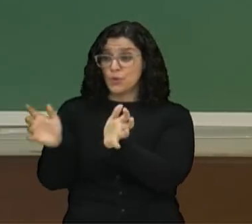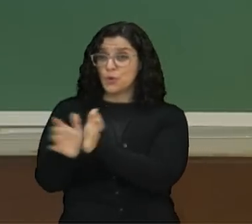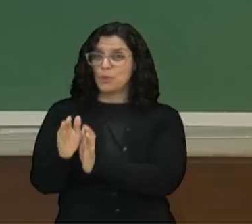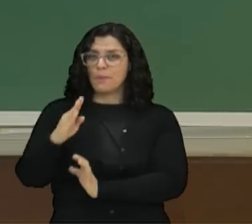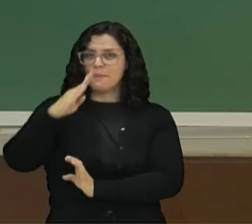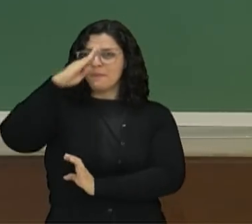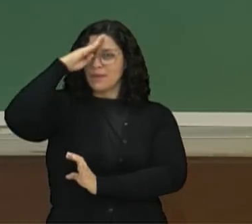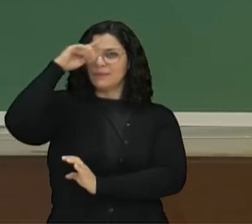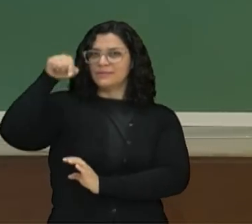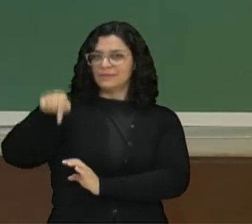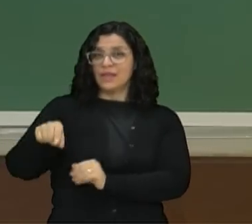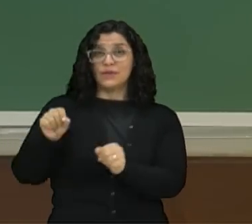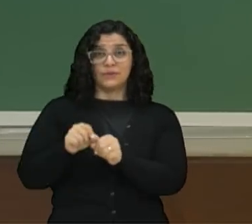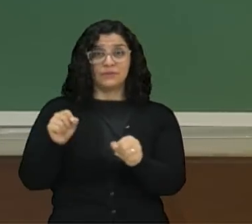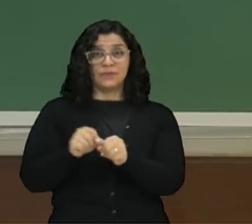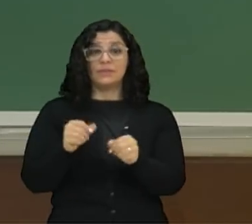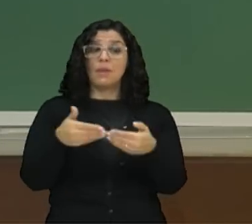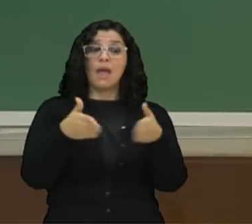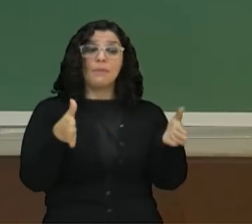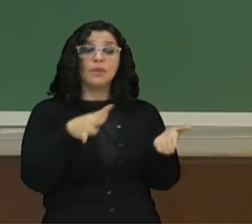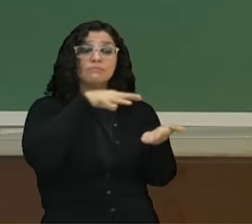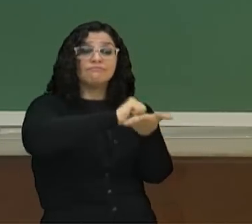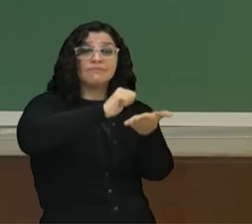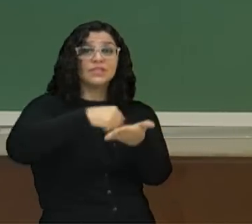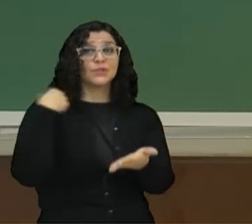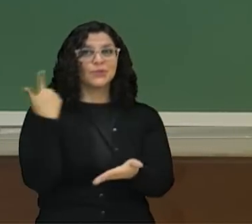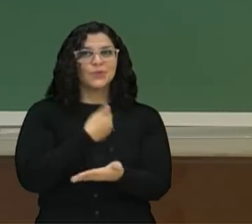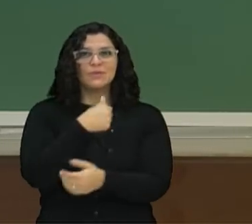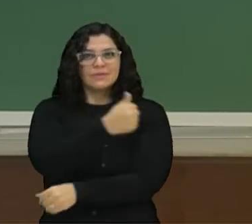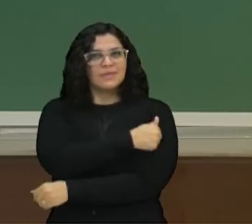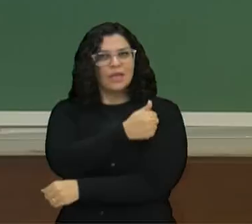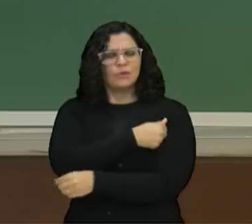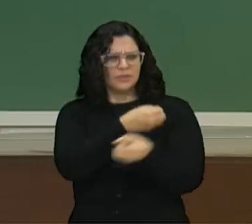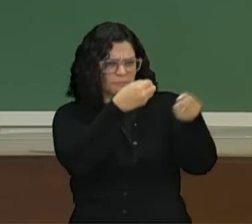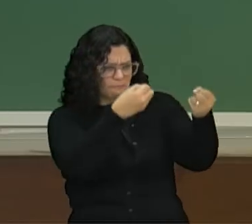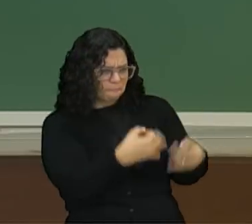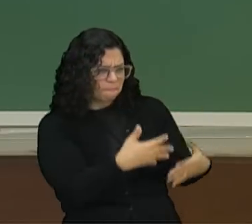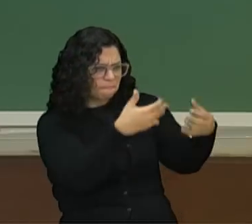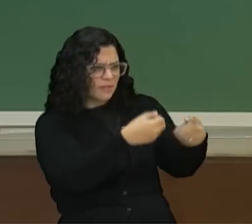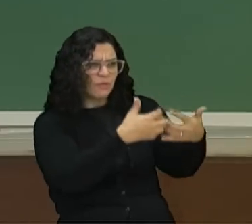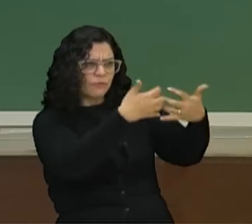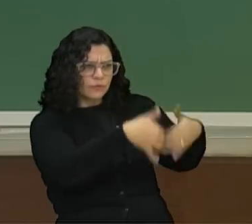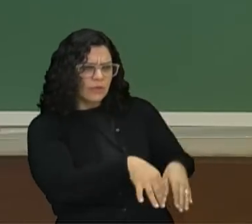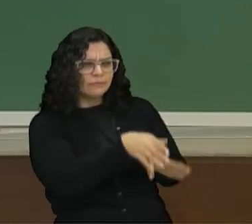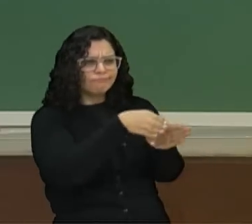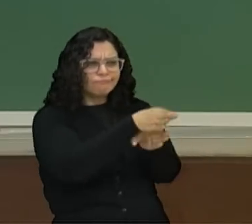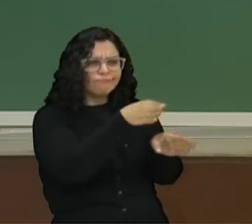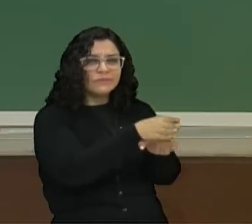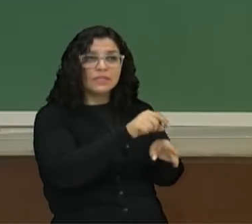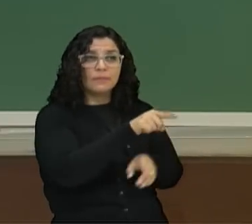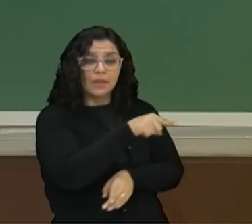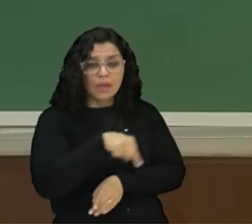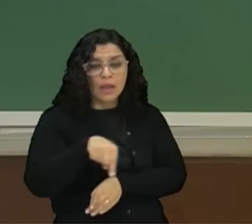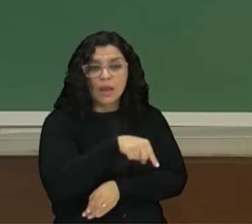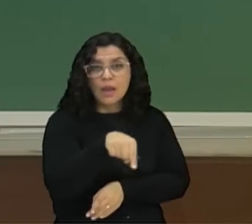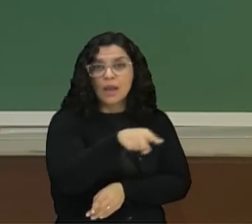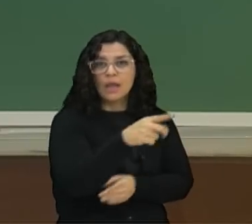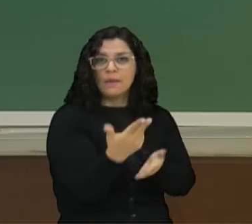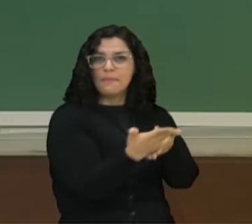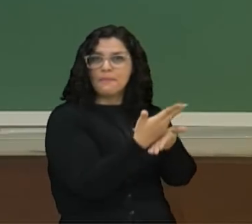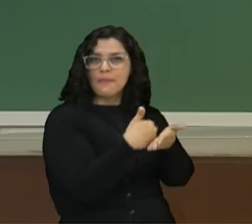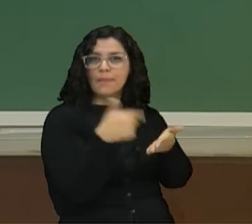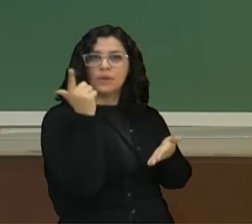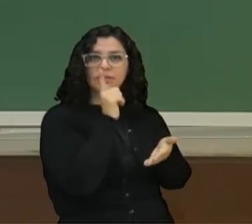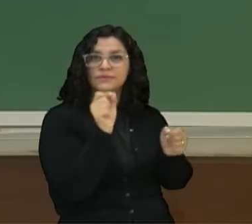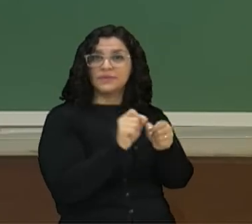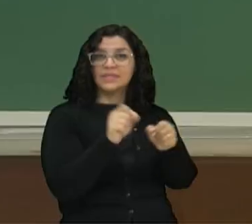militares, mas que abriram para nós, então explicaram bem como é que funciona, nos deram vários circuitos, vários roteiros para a gente